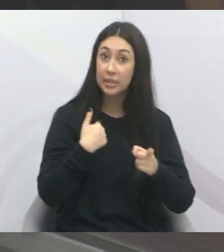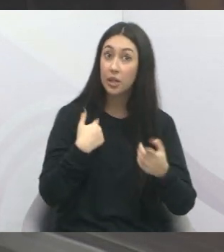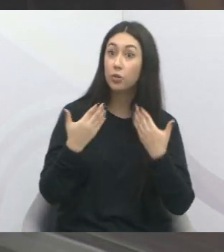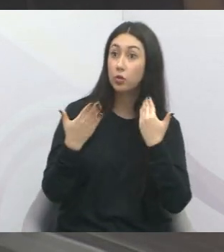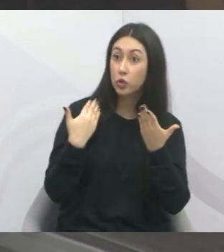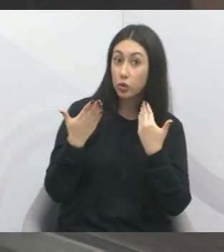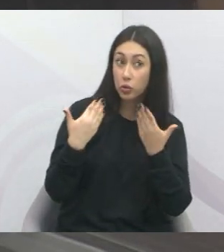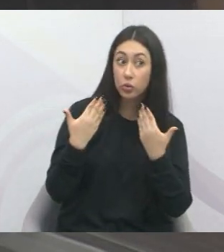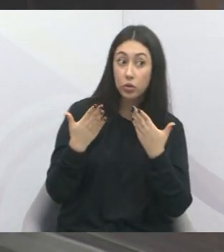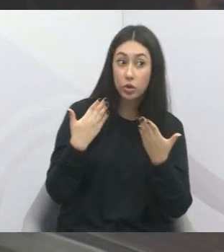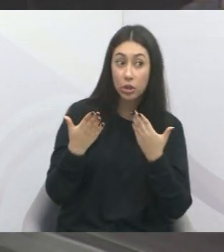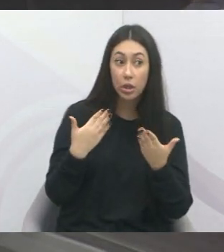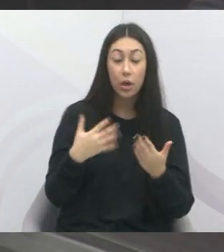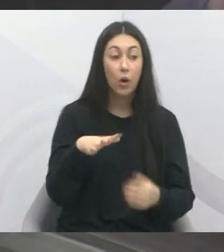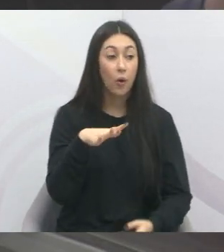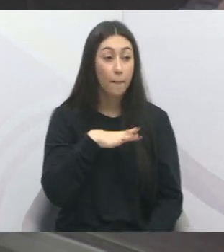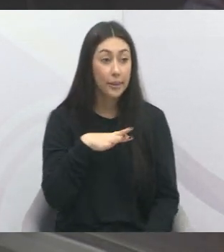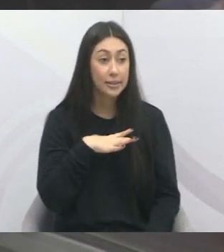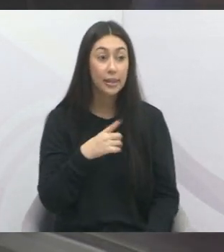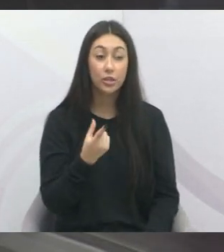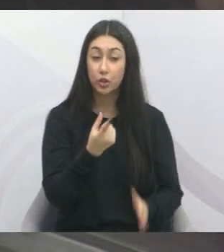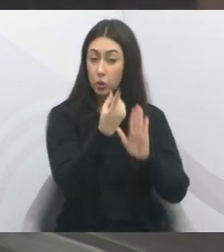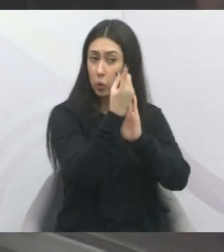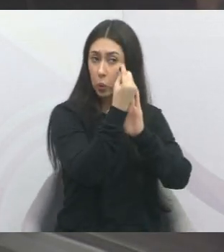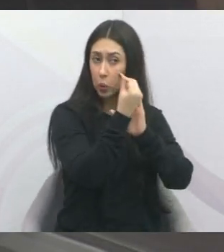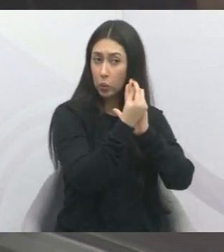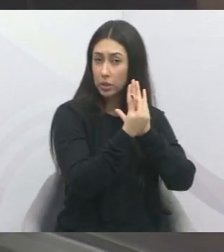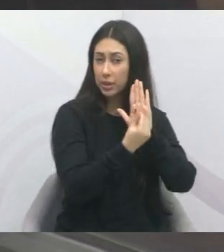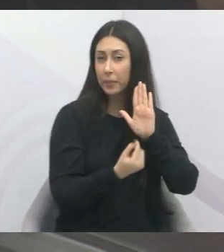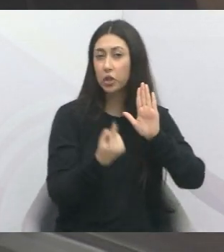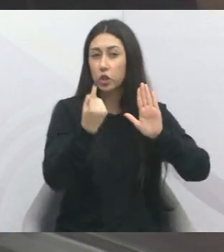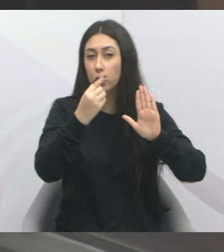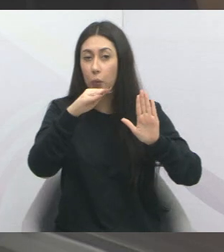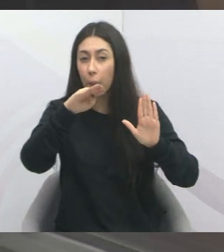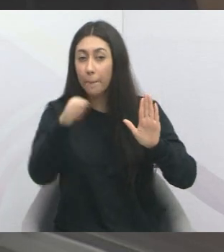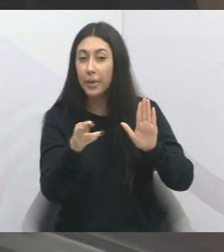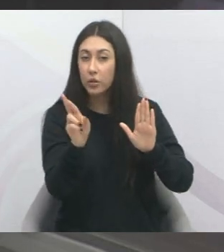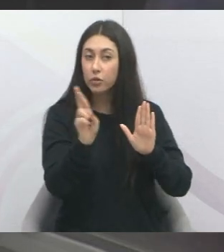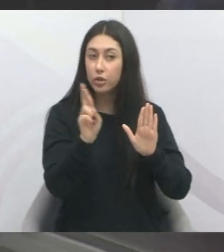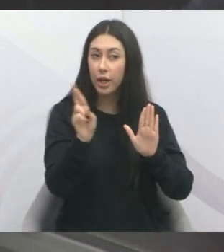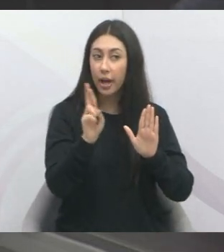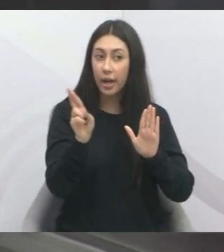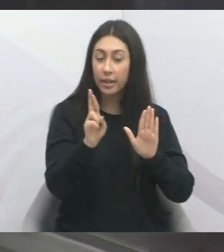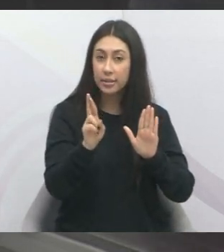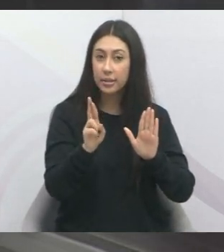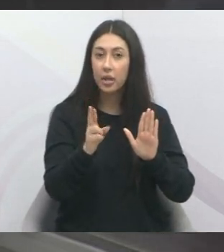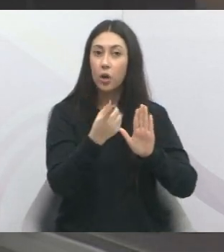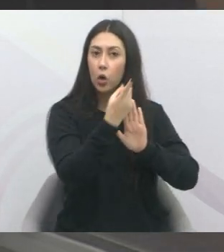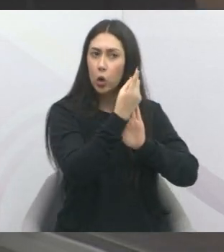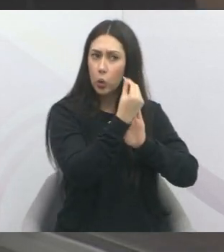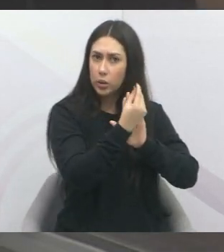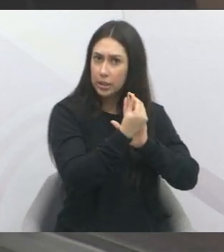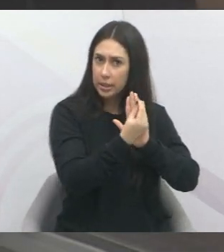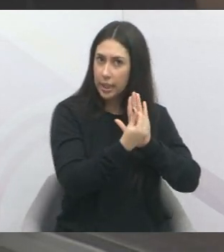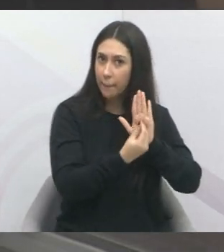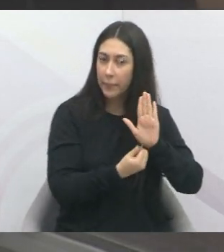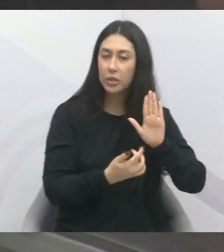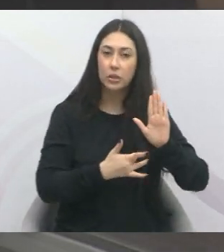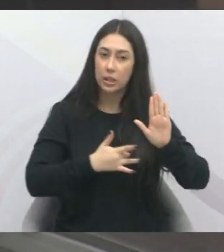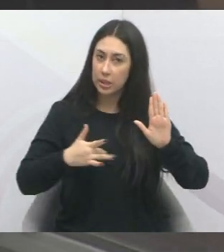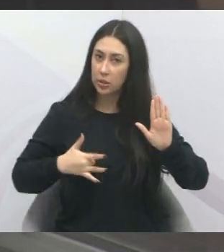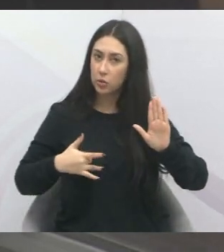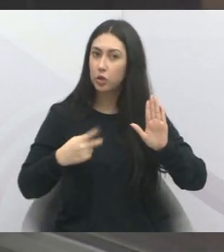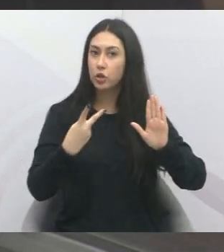com a Marelise. Uma cidade que tem um orçamento superior a R$1 bilhão, o orçamento da saúde de mais de